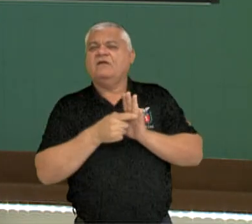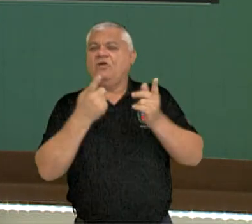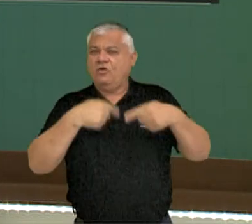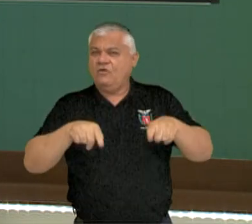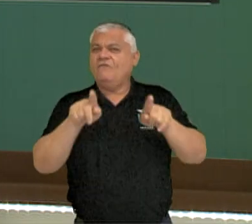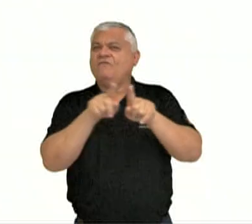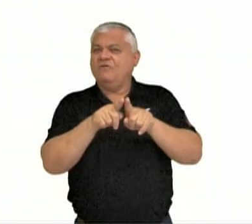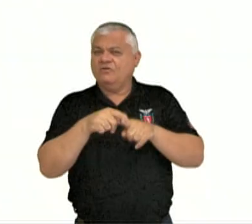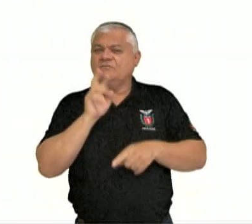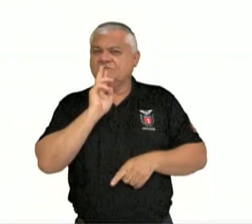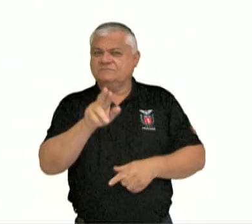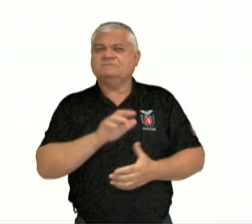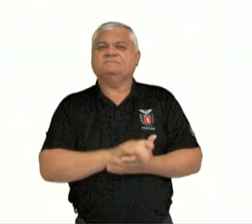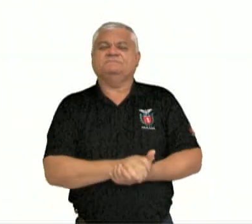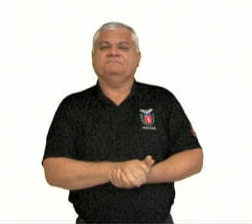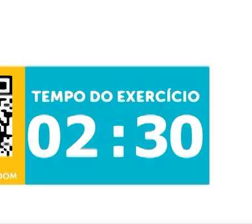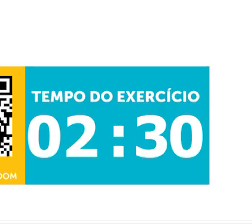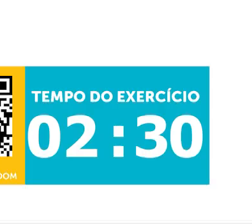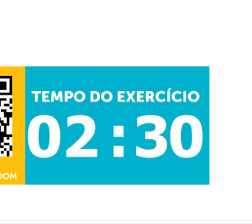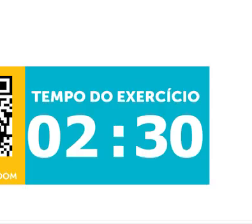Eu volto já.